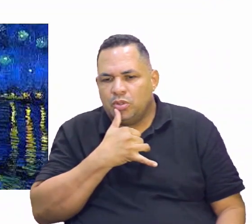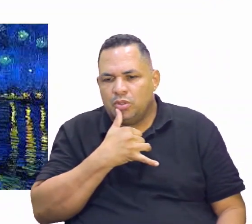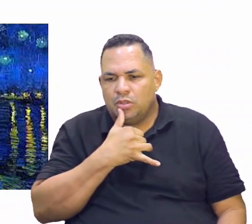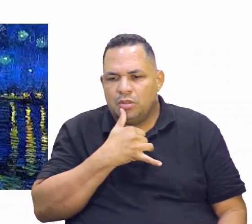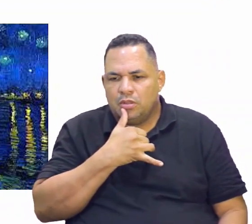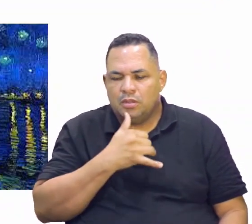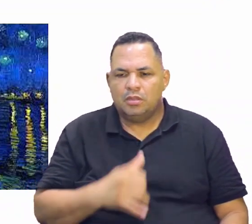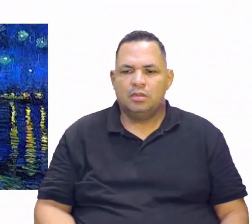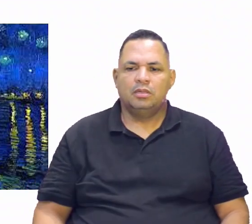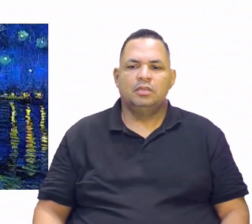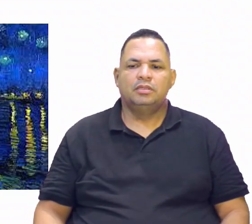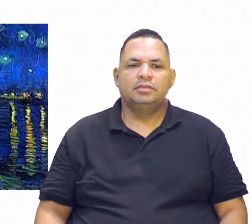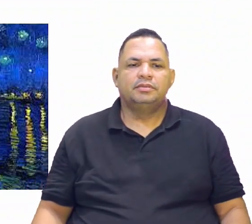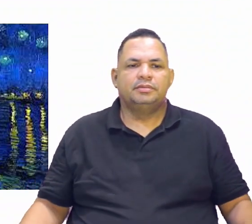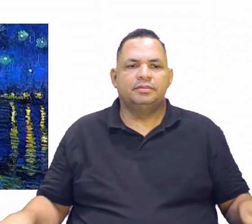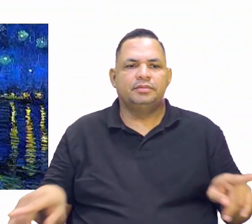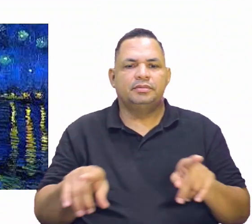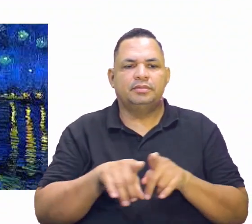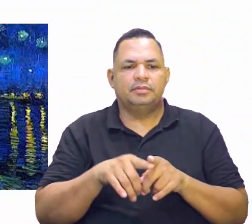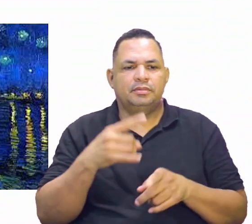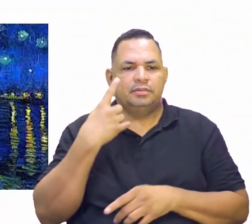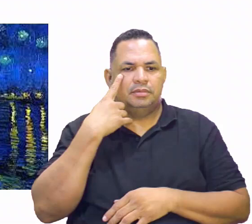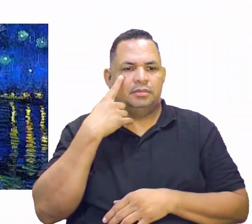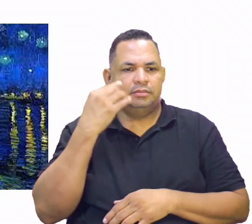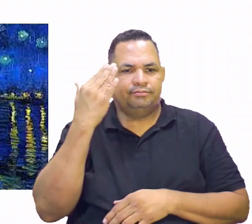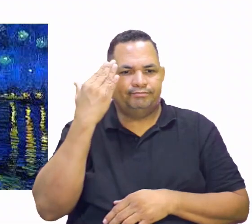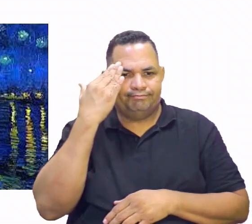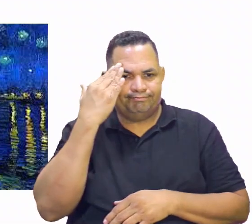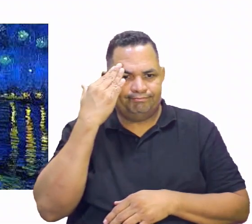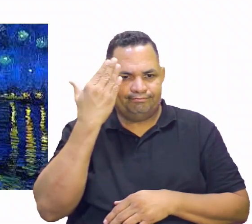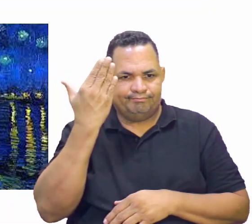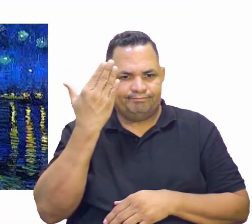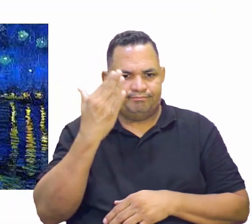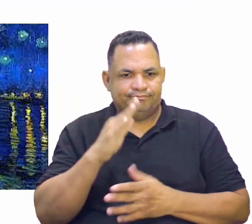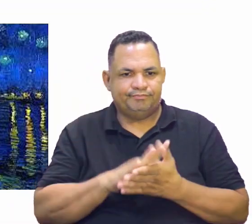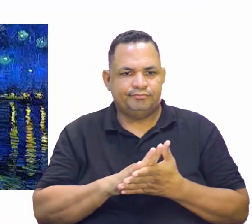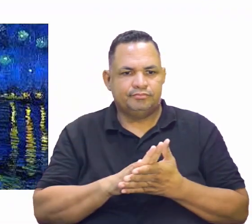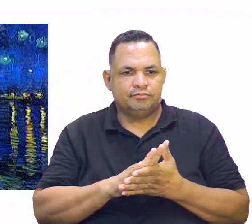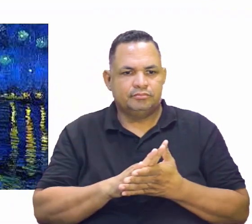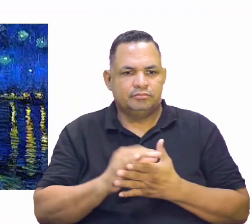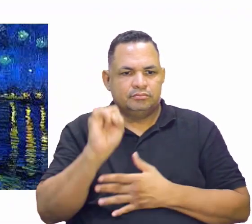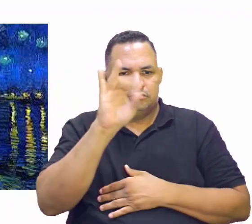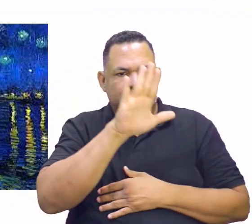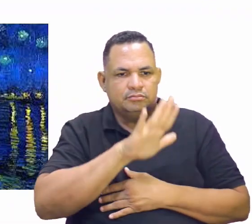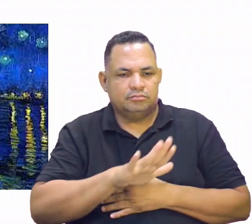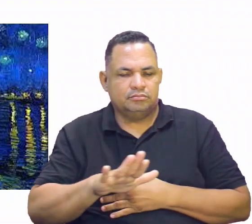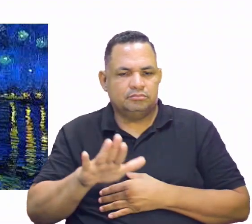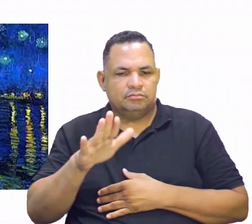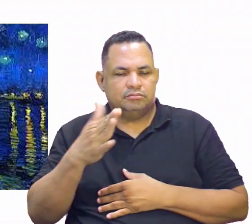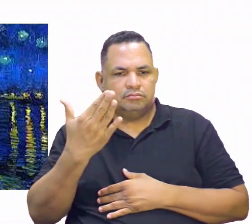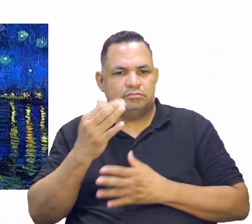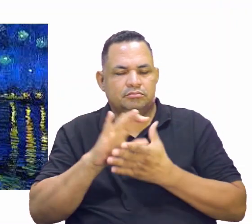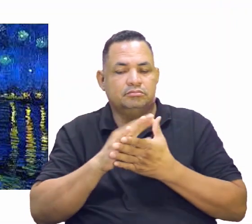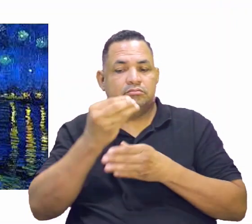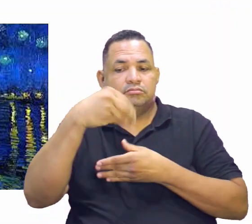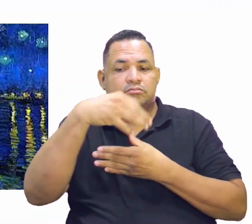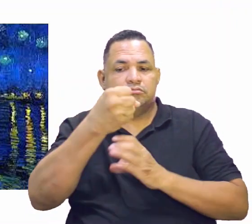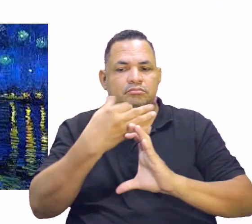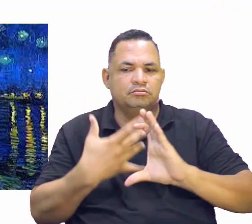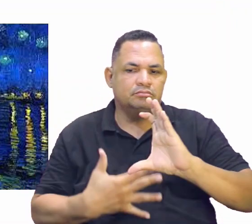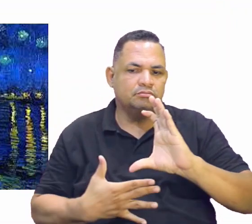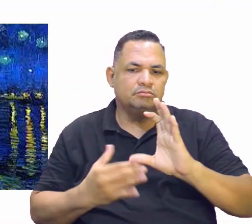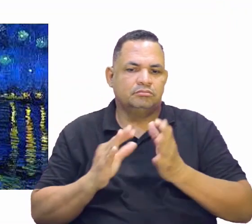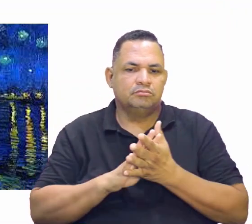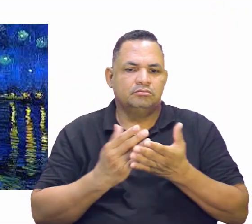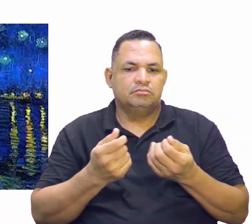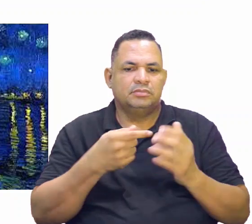aí, né? Aqui, olha a expressão dele. Então, são imagens para vocês analisarem dentro dessas características, tá?